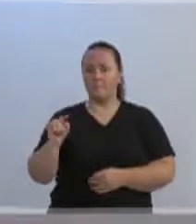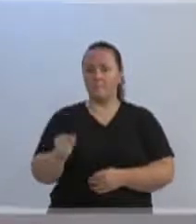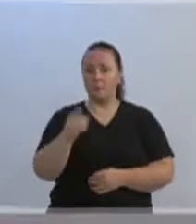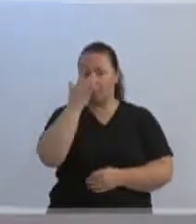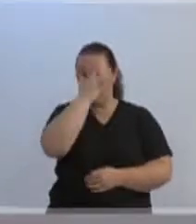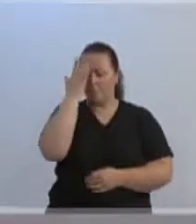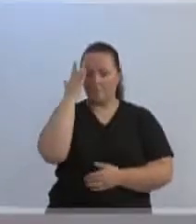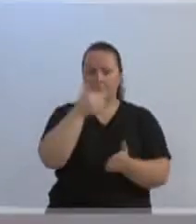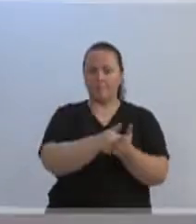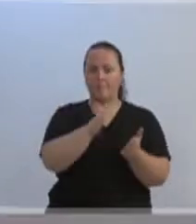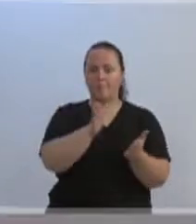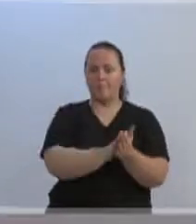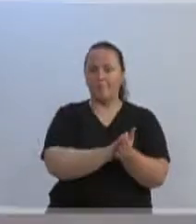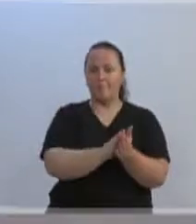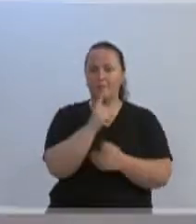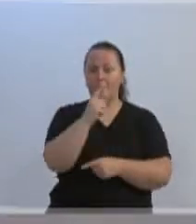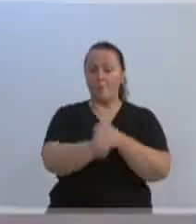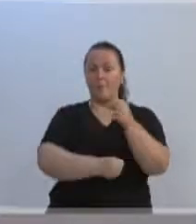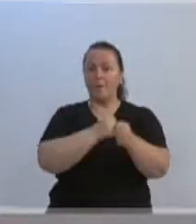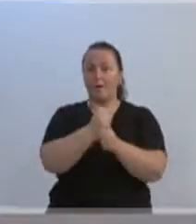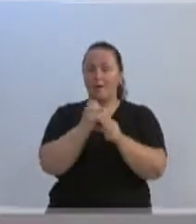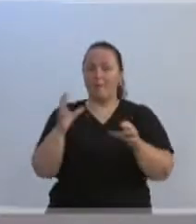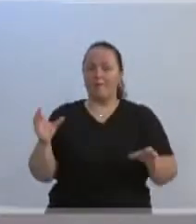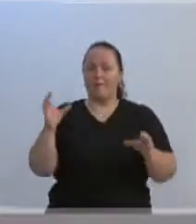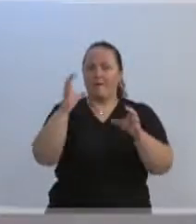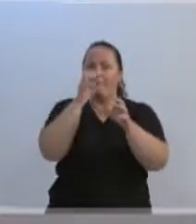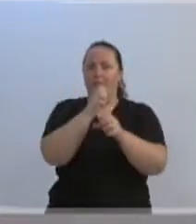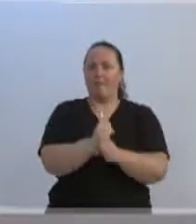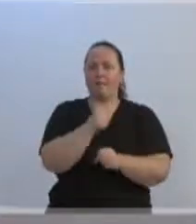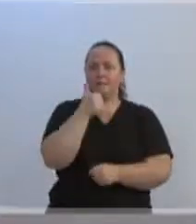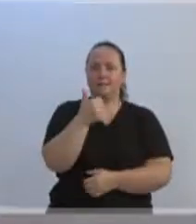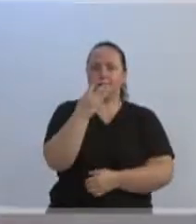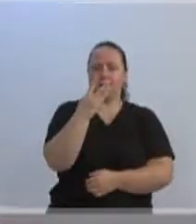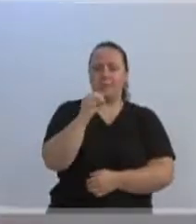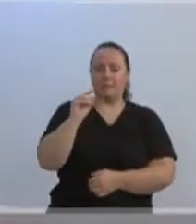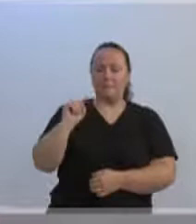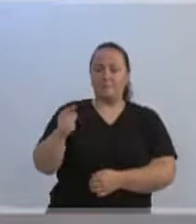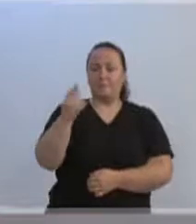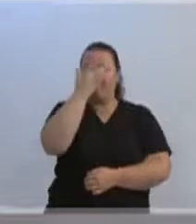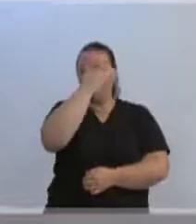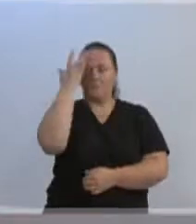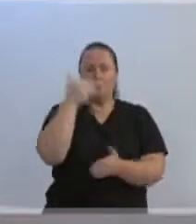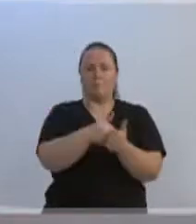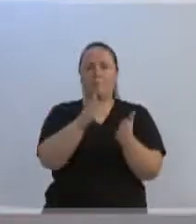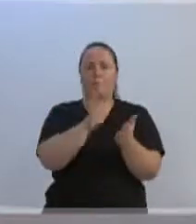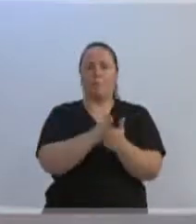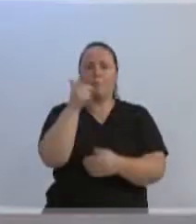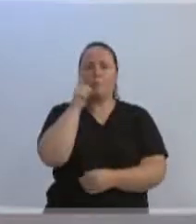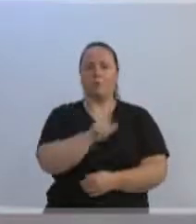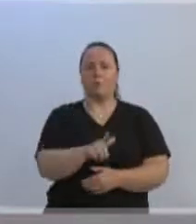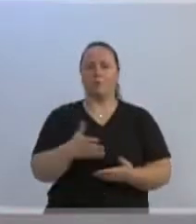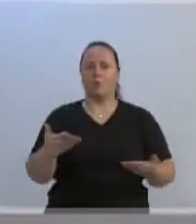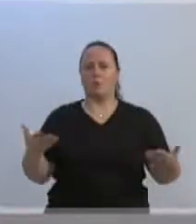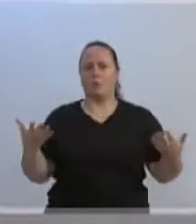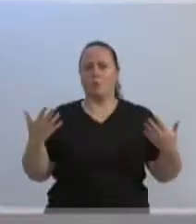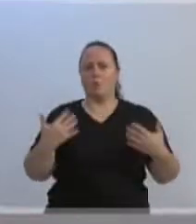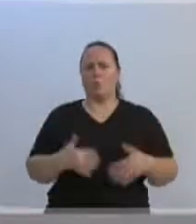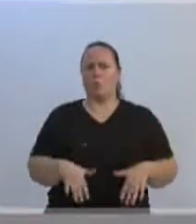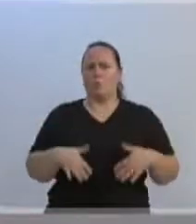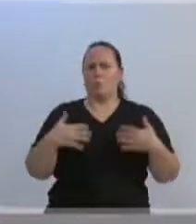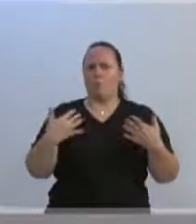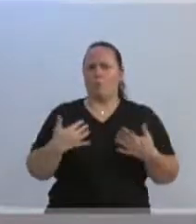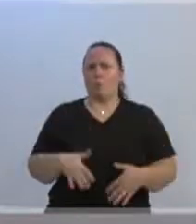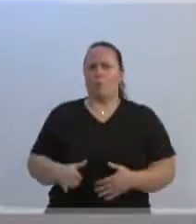notificado em 12 meses imagine senhoras e senhores tirando dinheiro do povo trabalhador